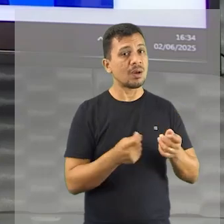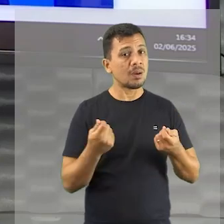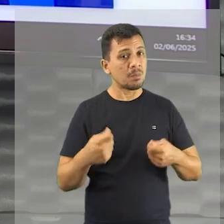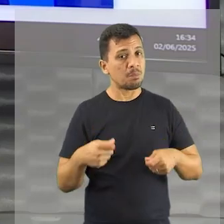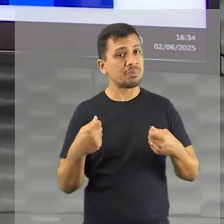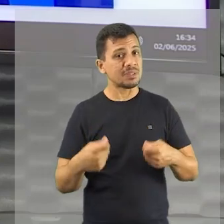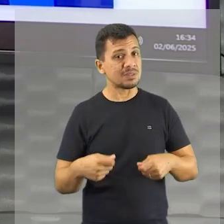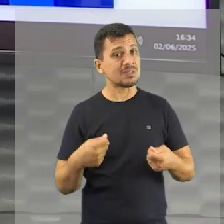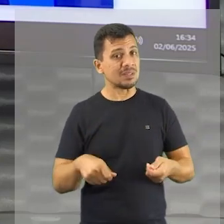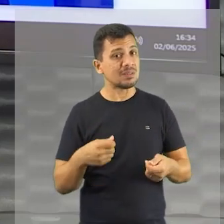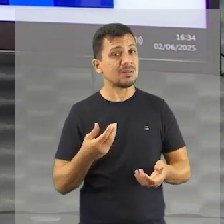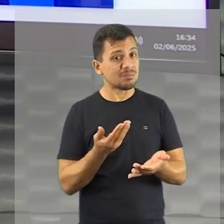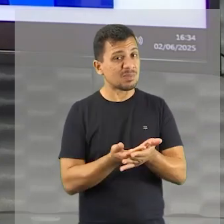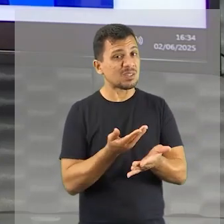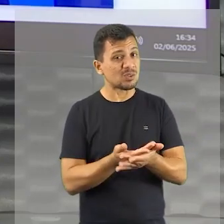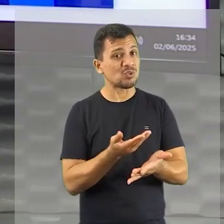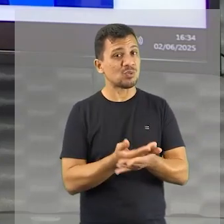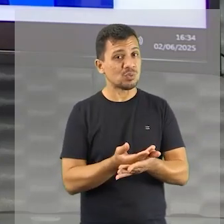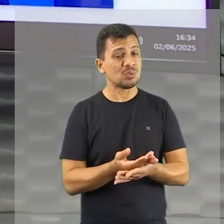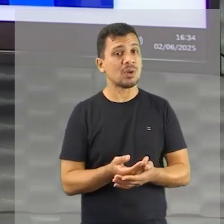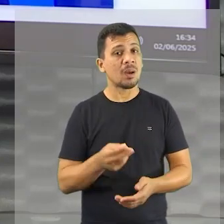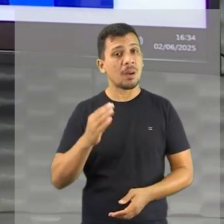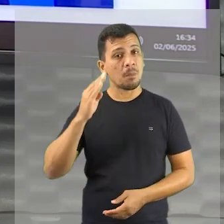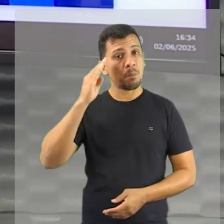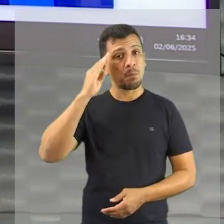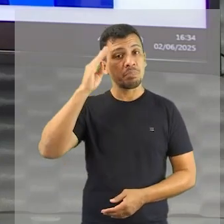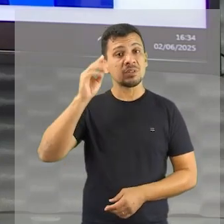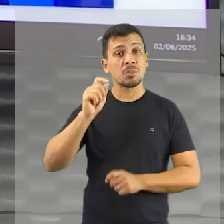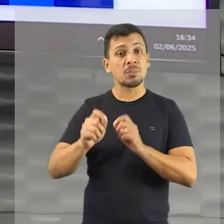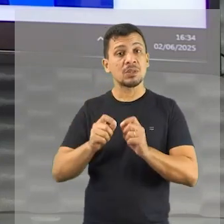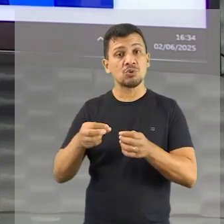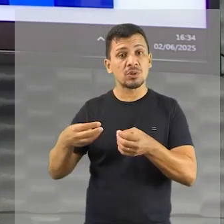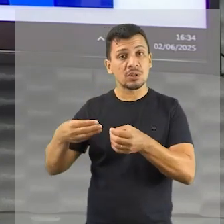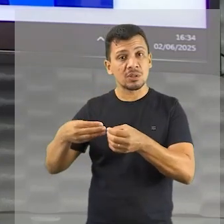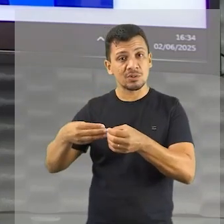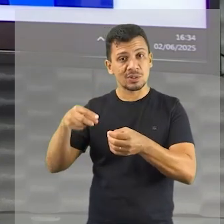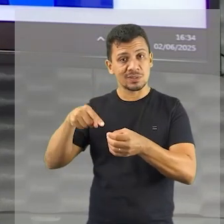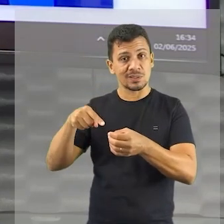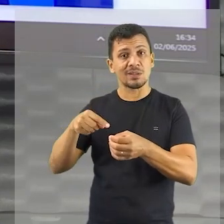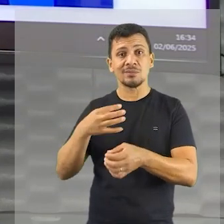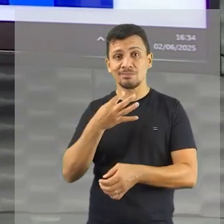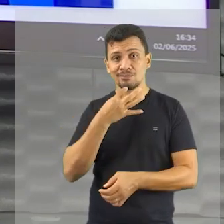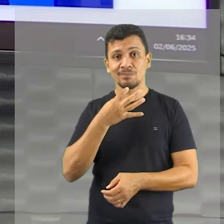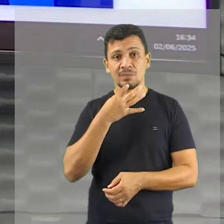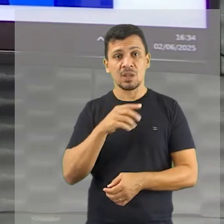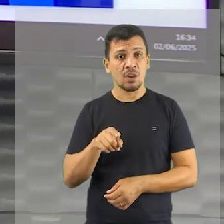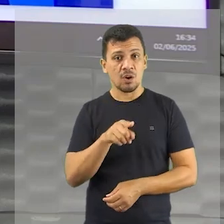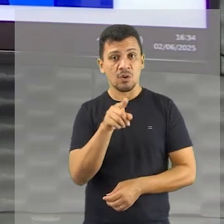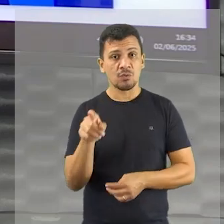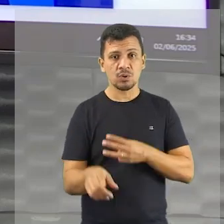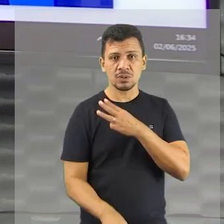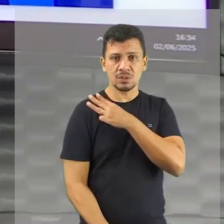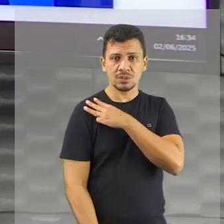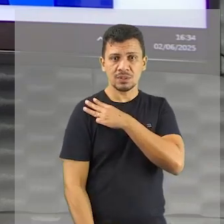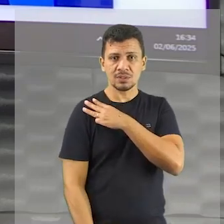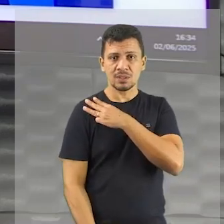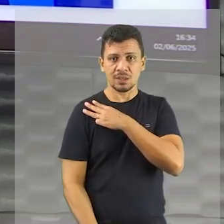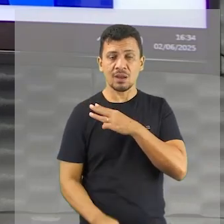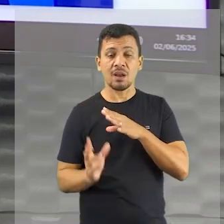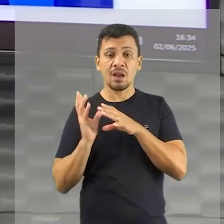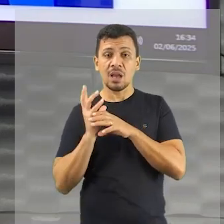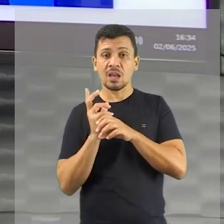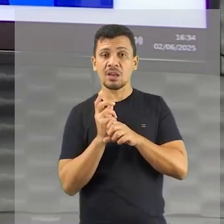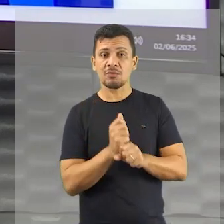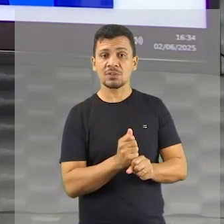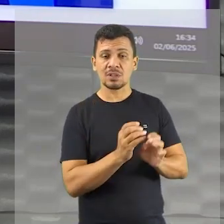mais de conhecimento, principalmente de citologia. Então é importante também que vocês que estão na terceira série do ensino médio deem uma revisada